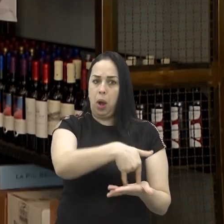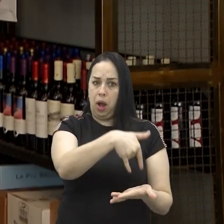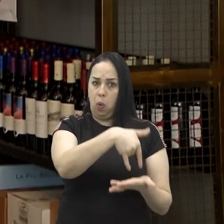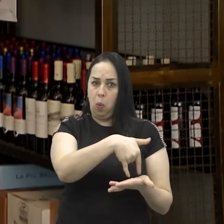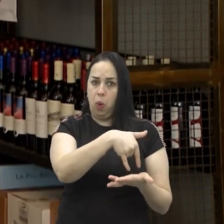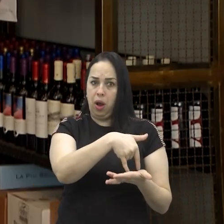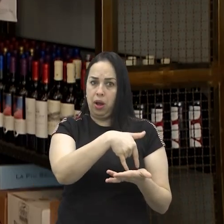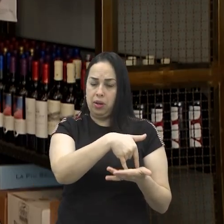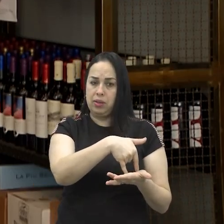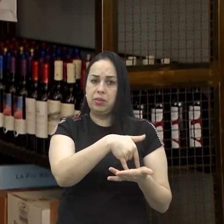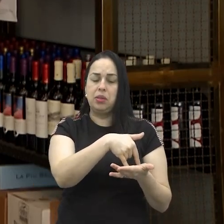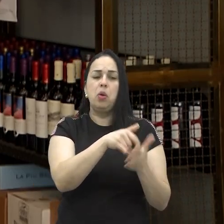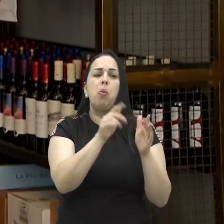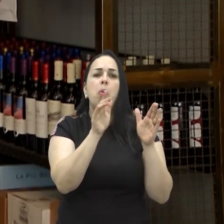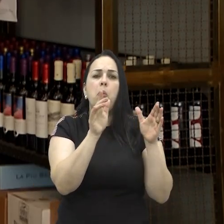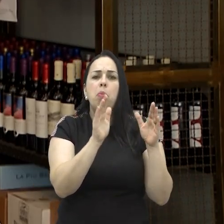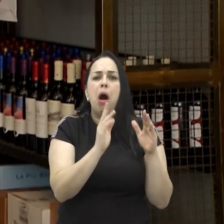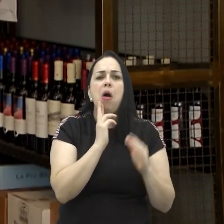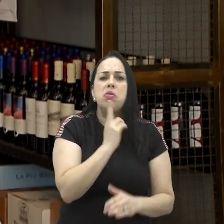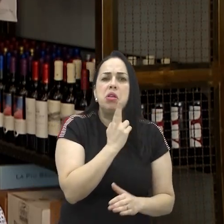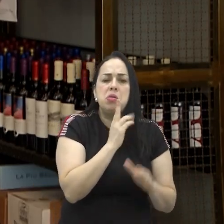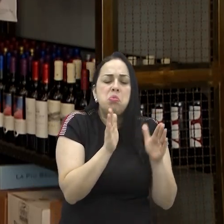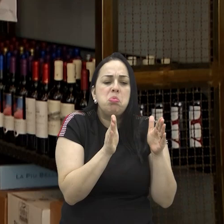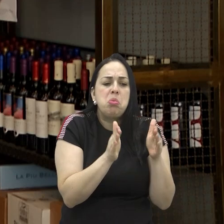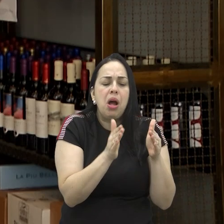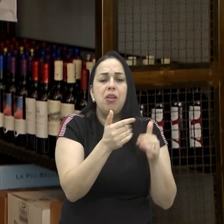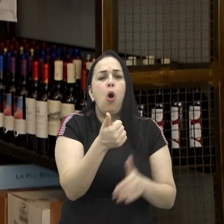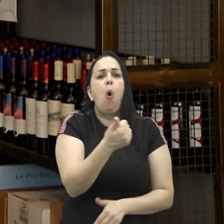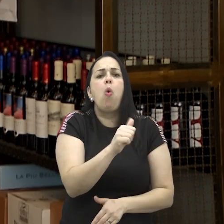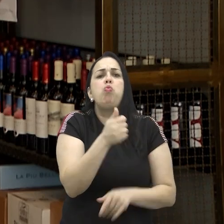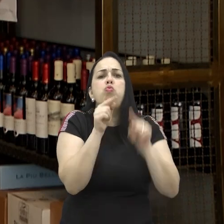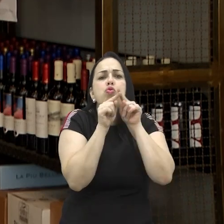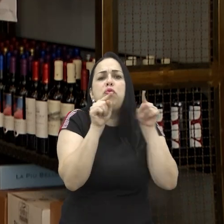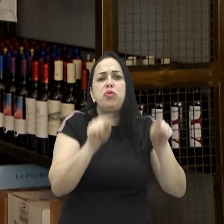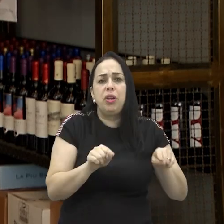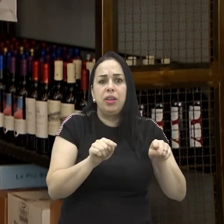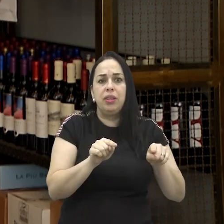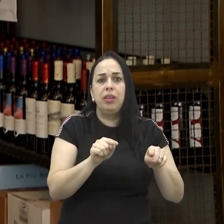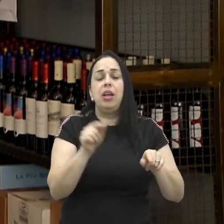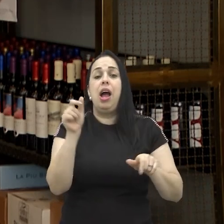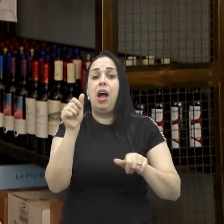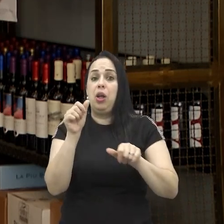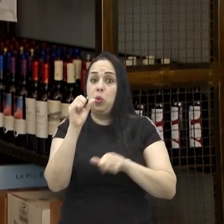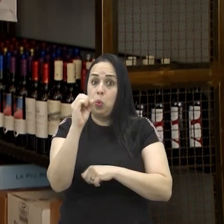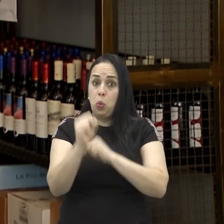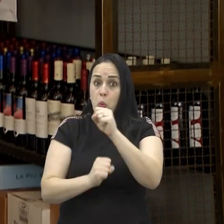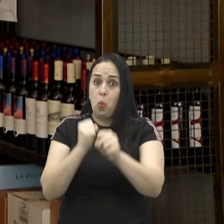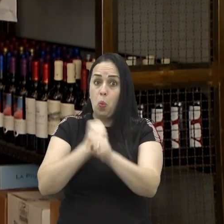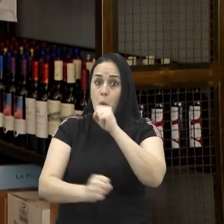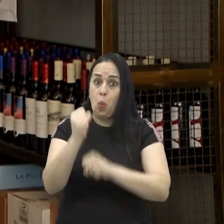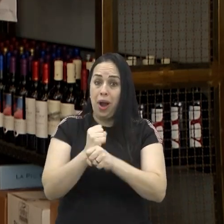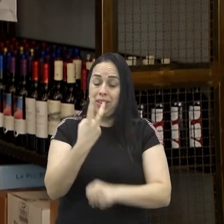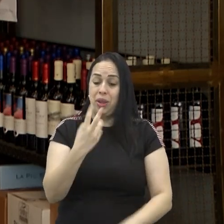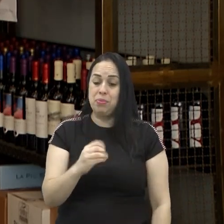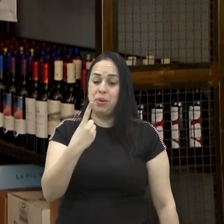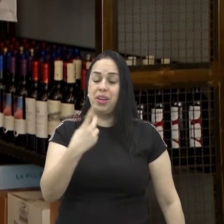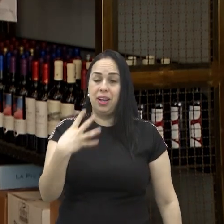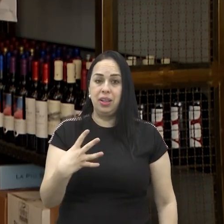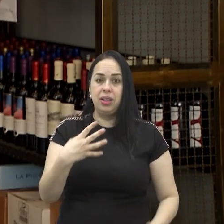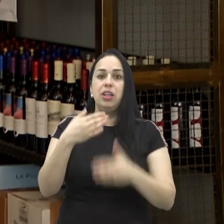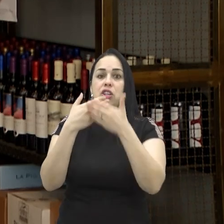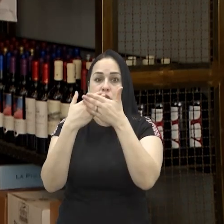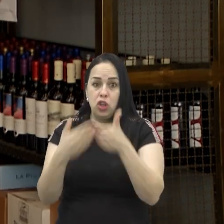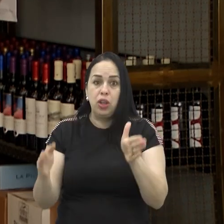Jardim Aquários, uma unidade menor, onde tinha 11 funcionários apenas. Em 2014, eu abri a